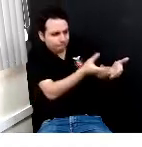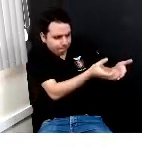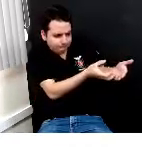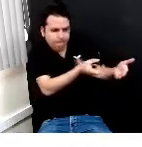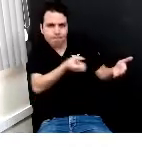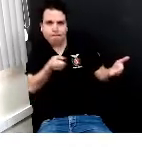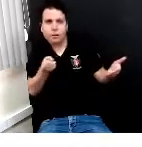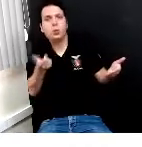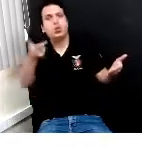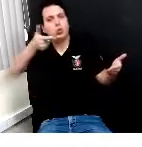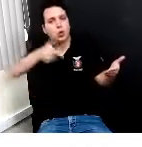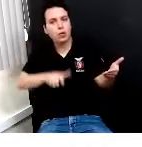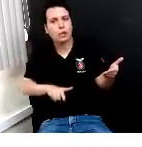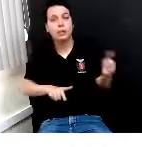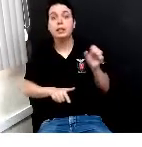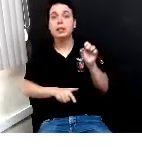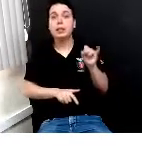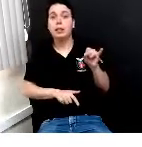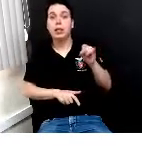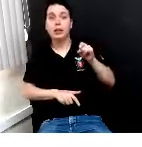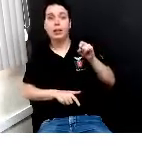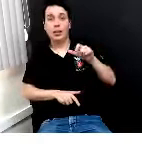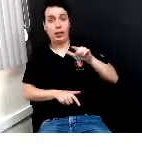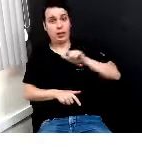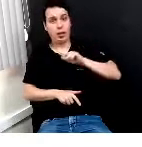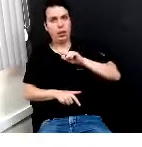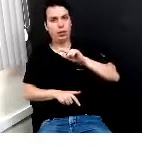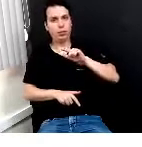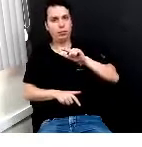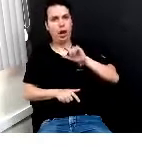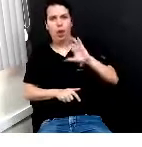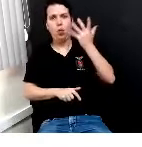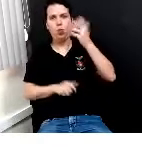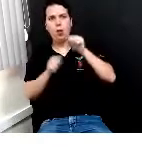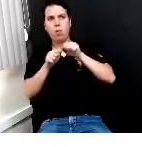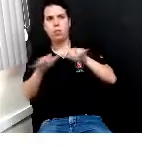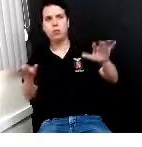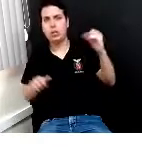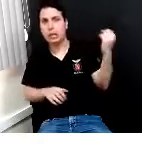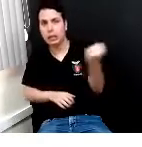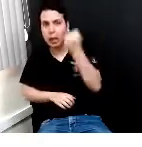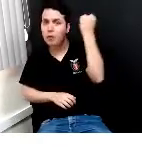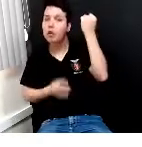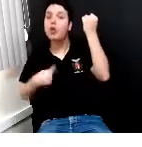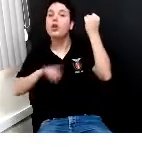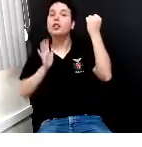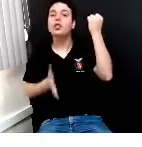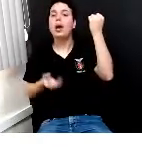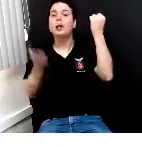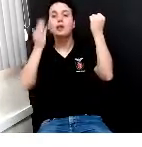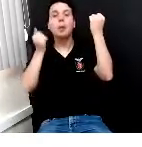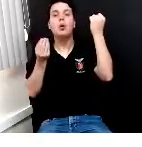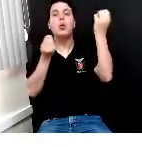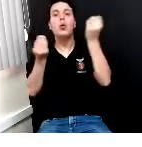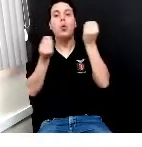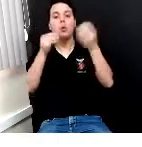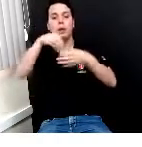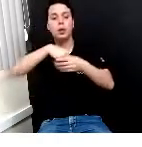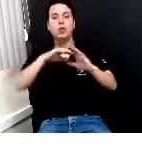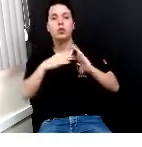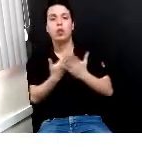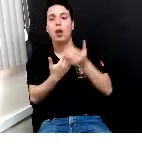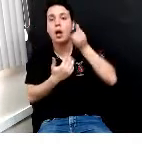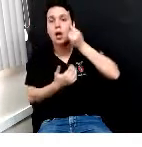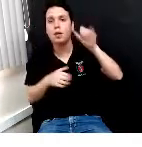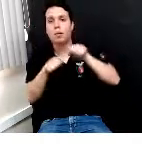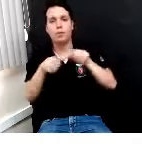porque, se nós tivermos o agravamento da situação, nós já criamos uma cultura da prevenção dentro do espaço escolar. Lembrar